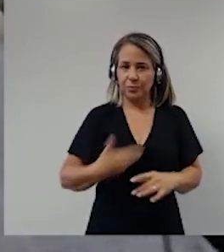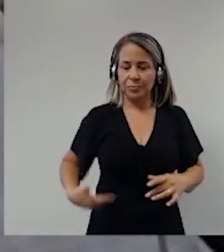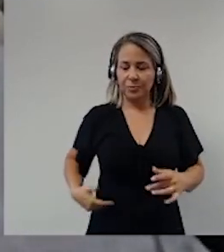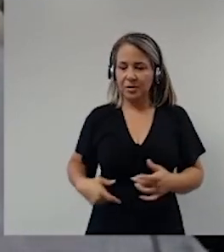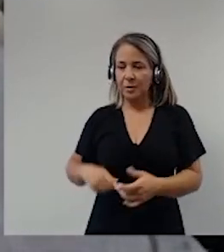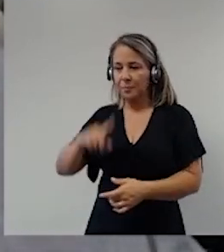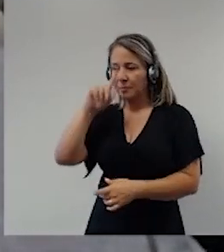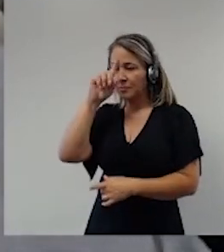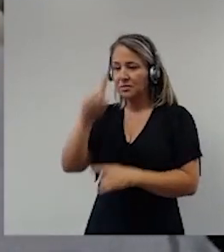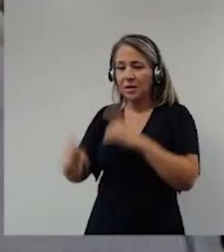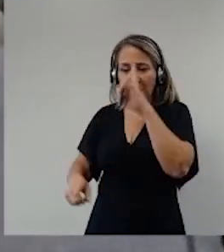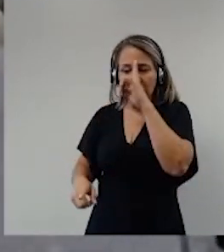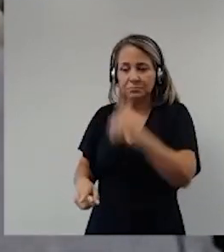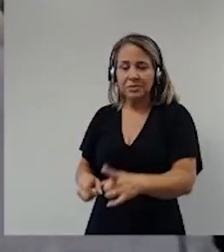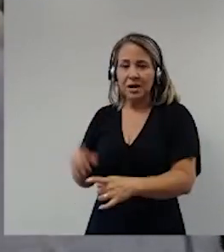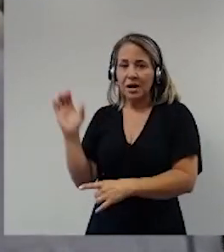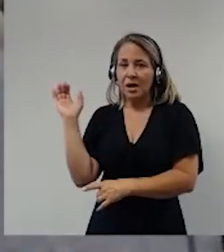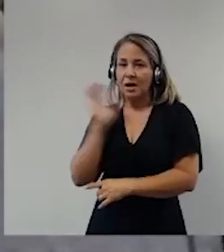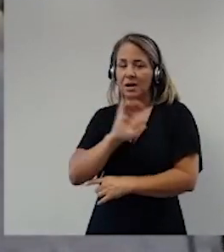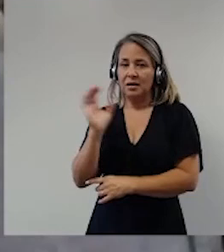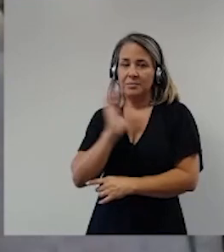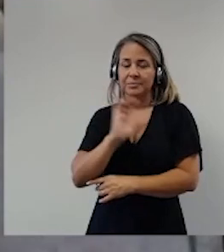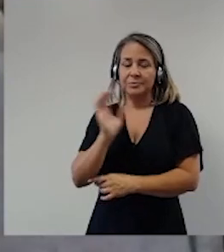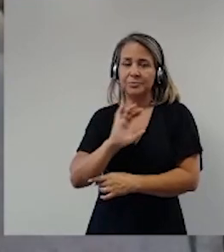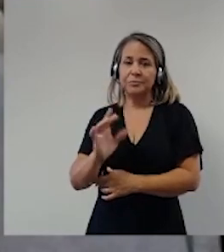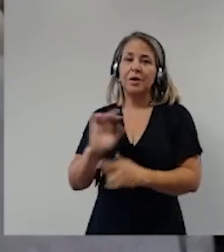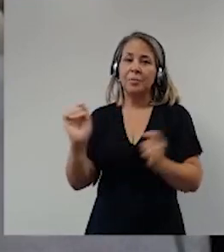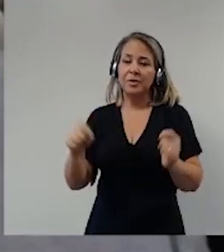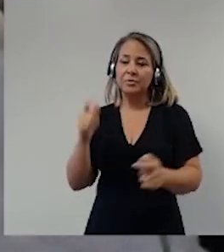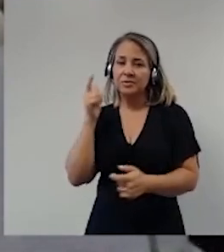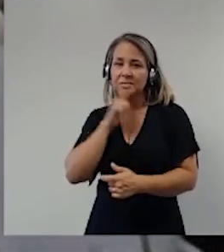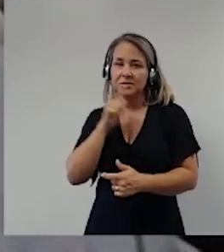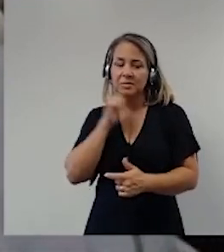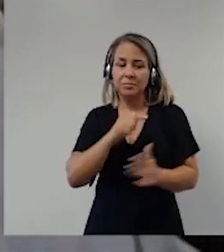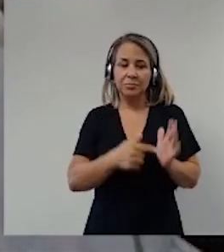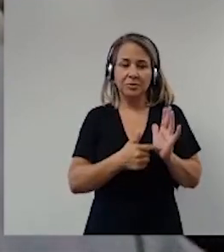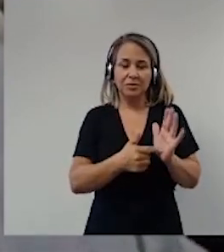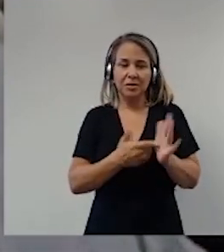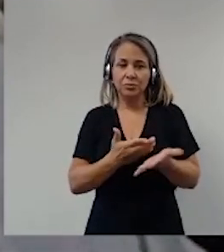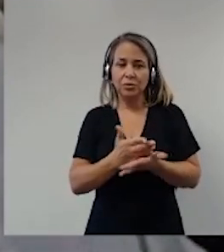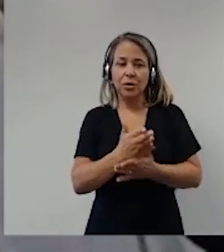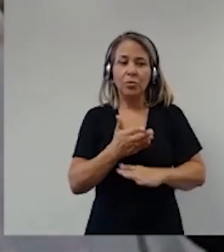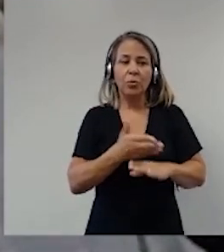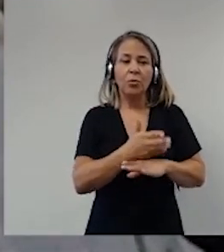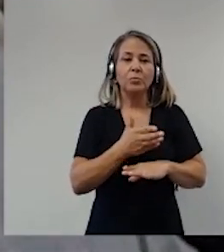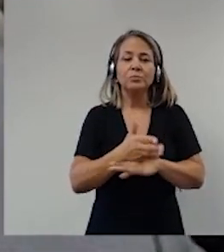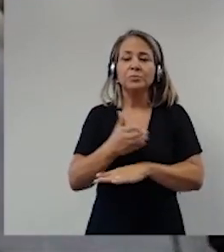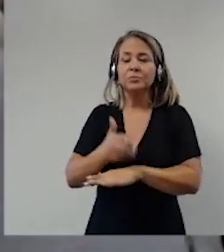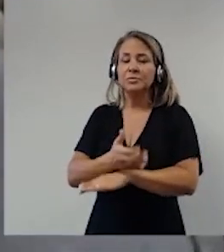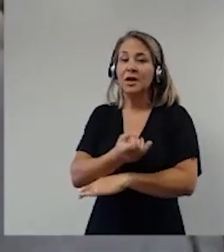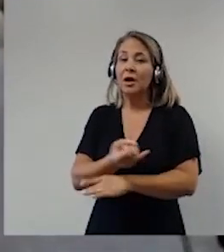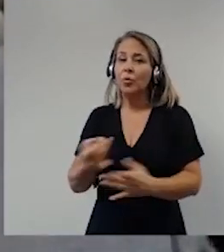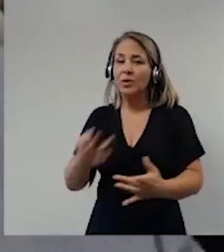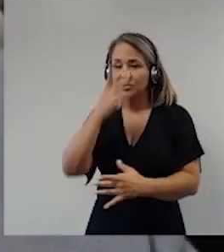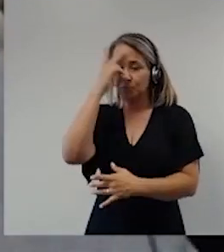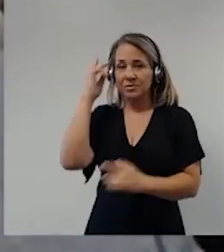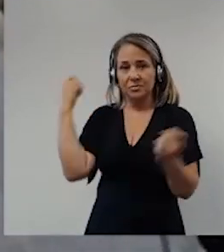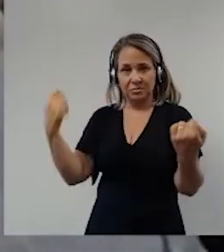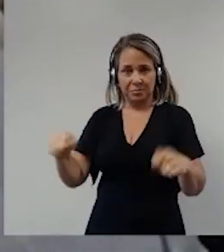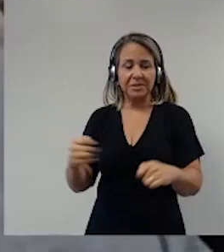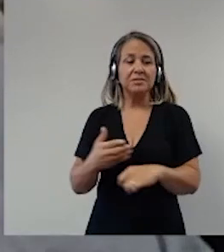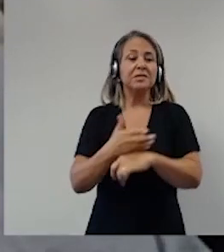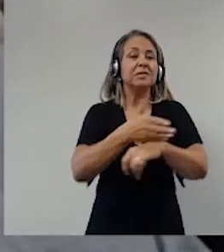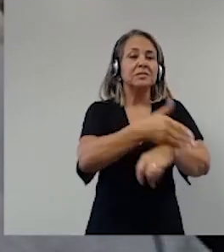providenciar, né, providências no sentido para franquear sua consulta a quantos dela necessitem,